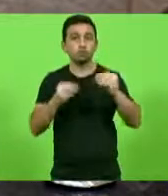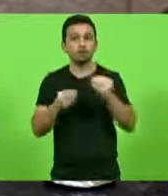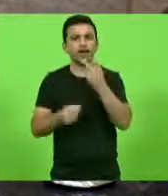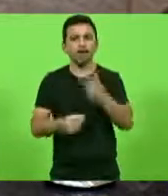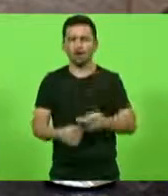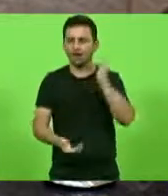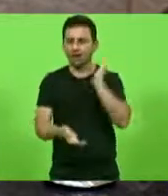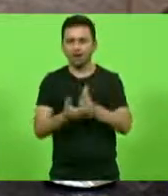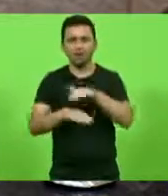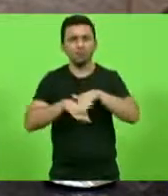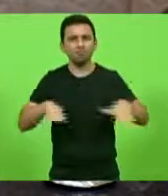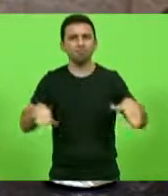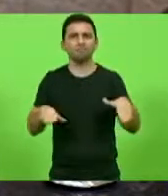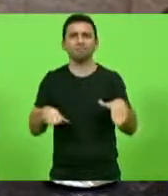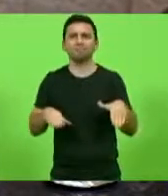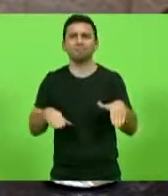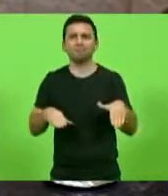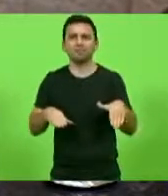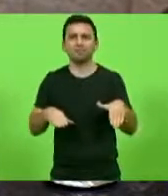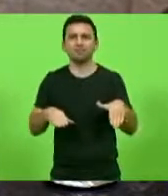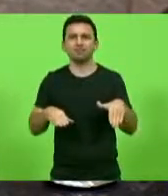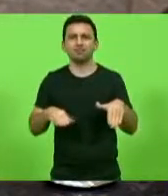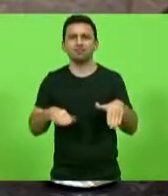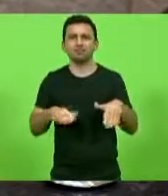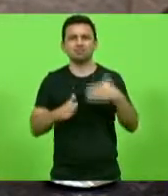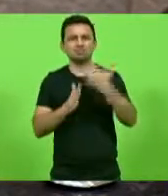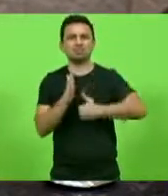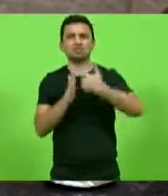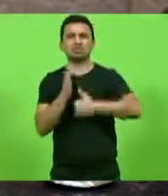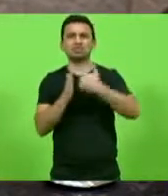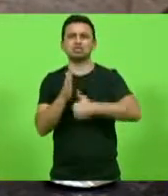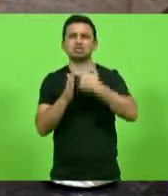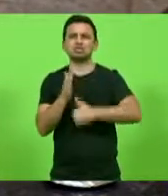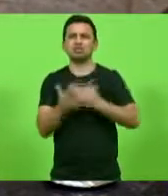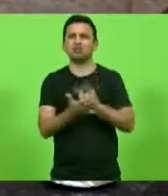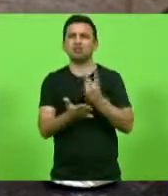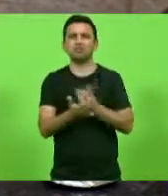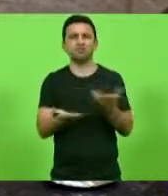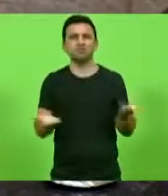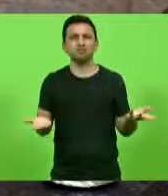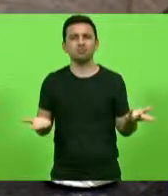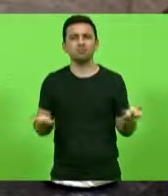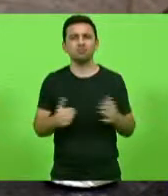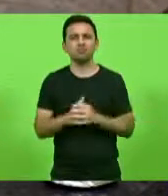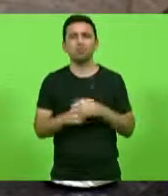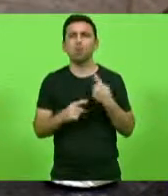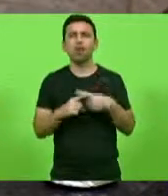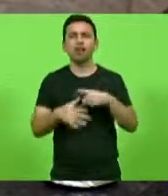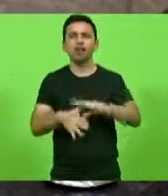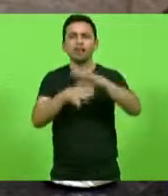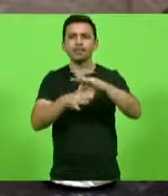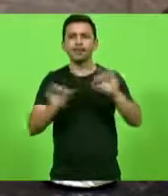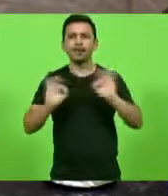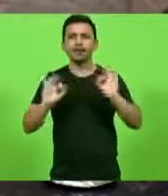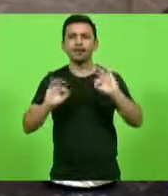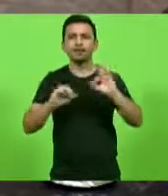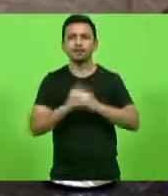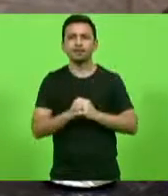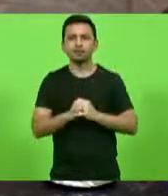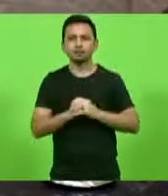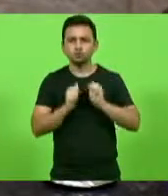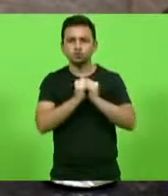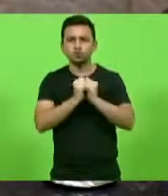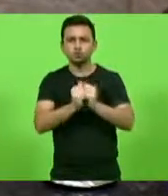basta a essa expoliação. Por que nós não lideramos isso? Não fazemos esse basta juntos